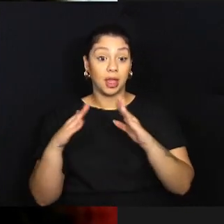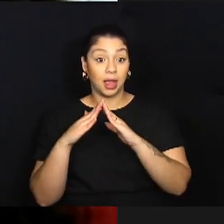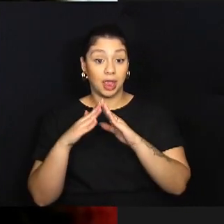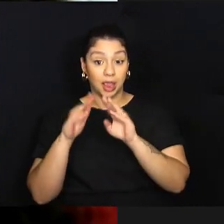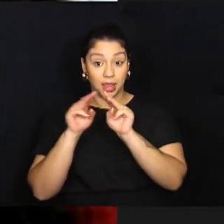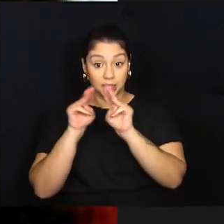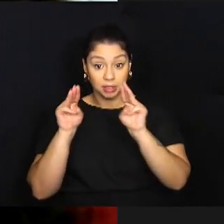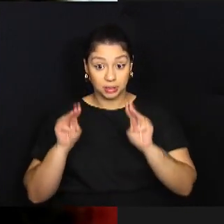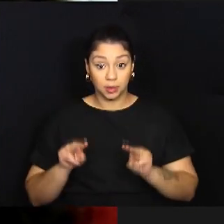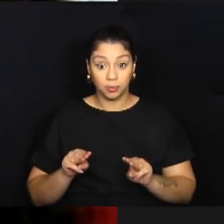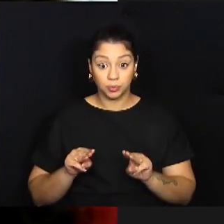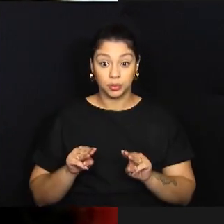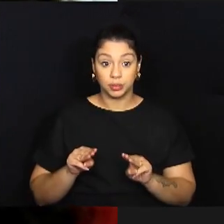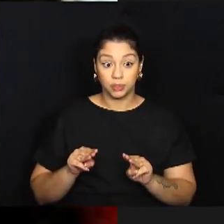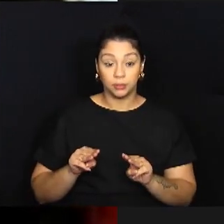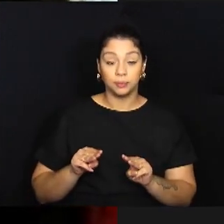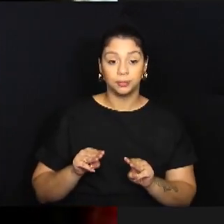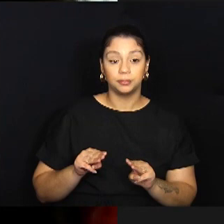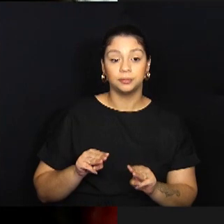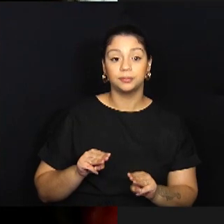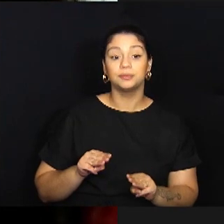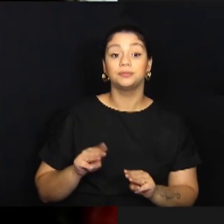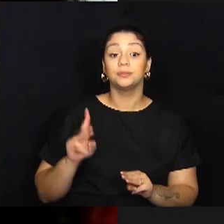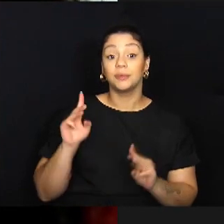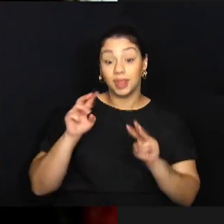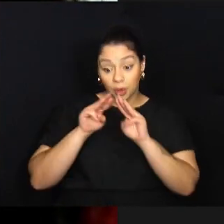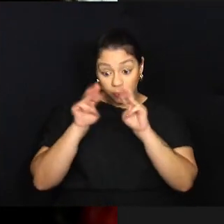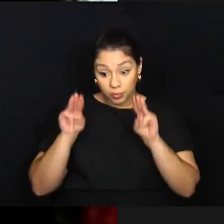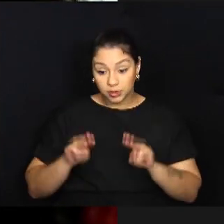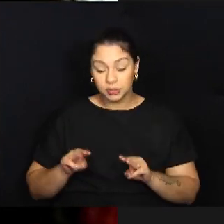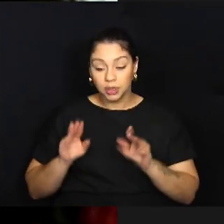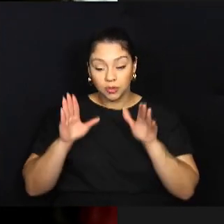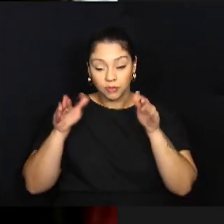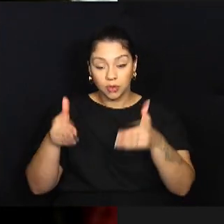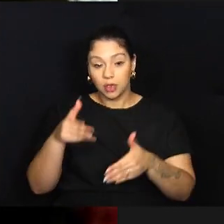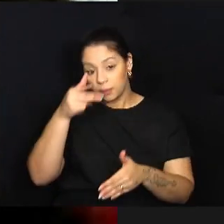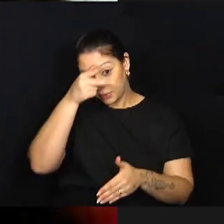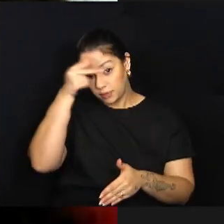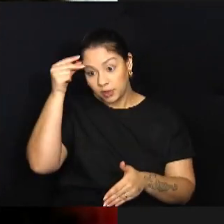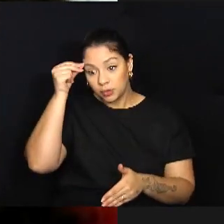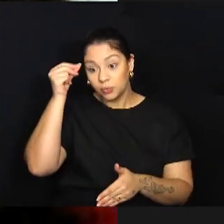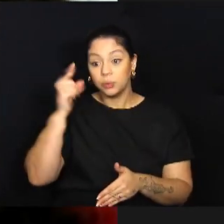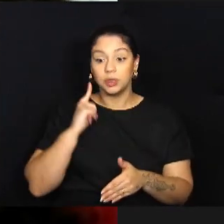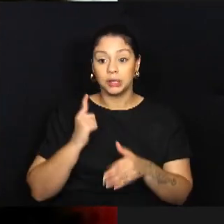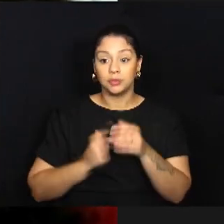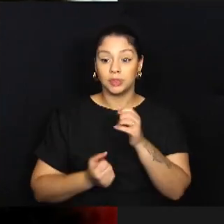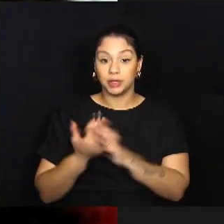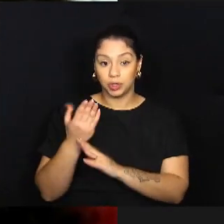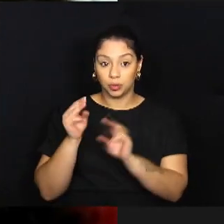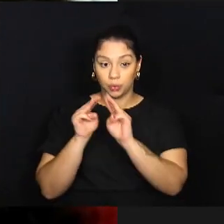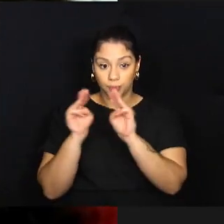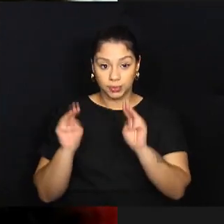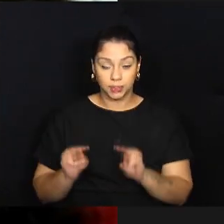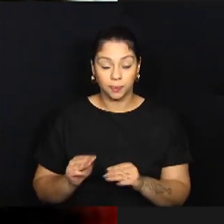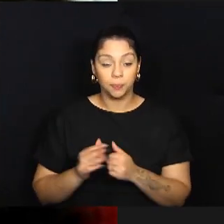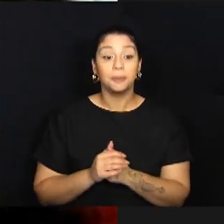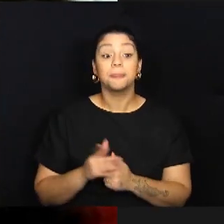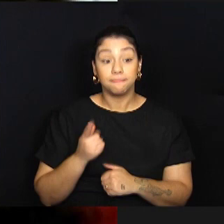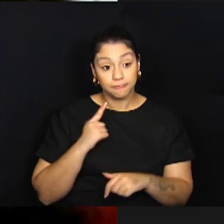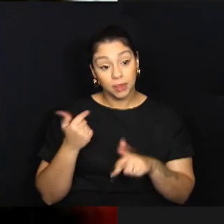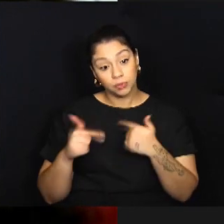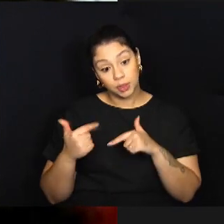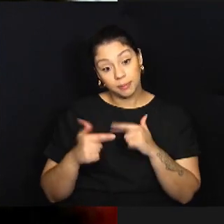Cruz Alta, que foi a casa onde ele nasceu. Hoje é um museu dedicado a ele, que é a prefeitura que administra esse museu. Então, a gente faz esse trabalho